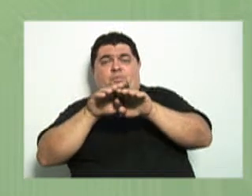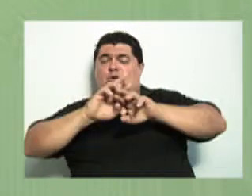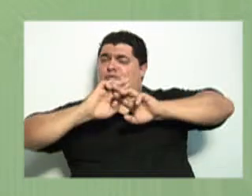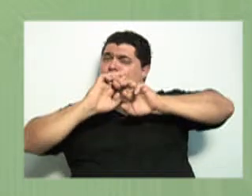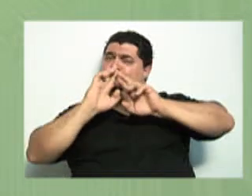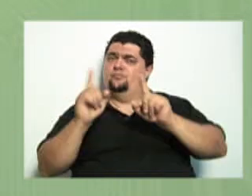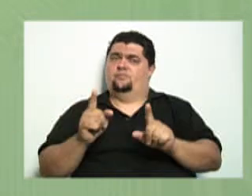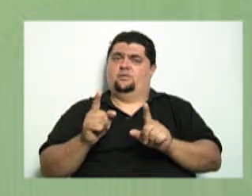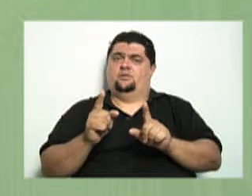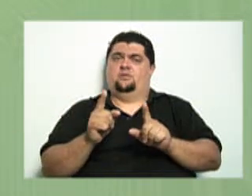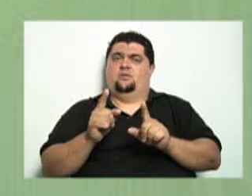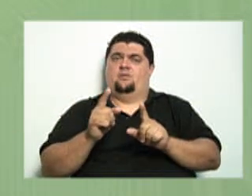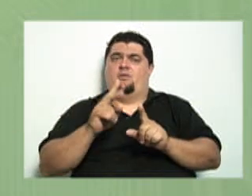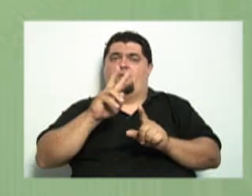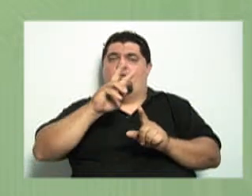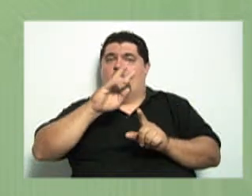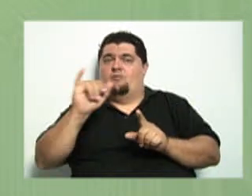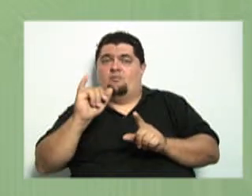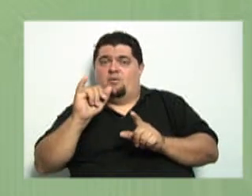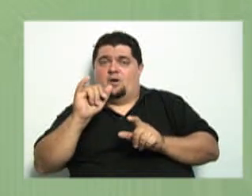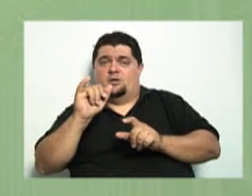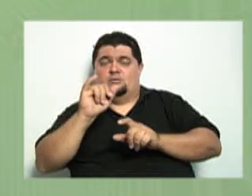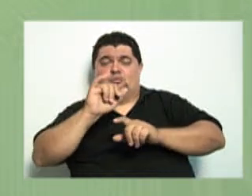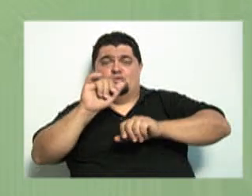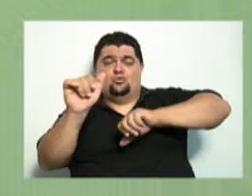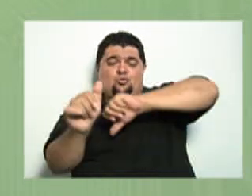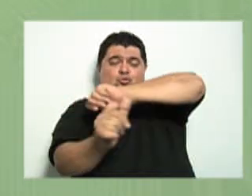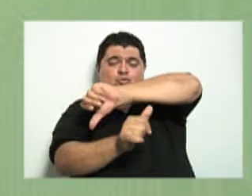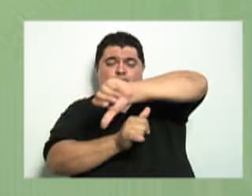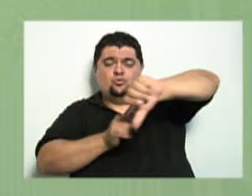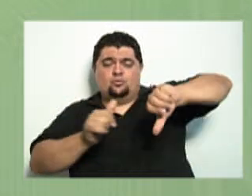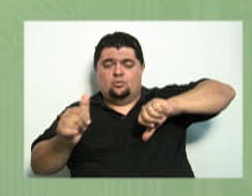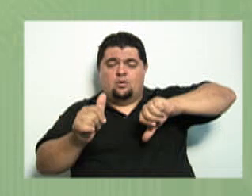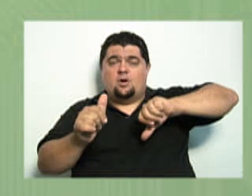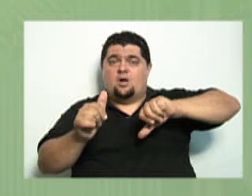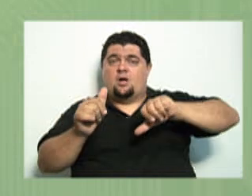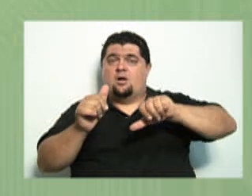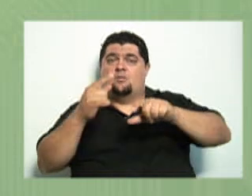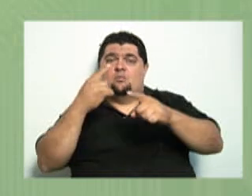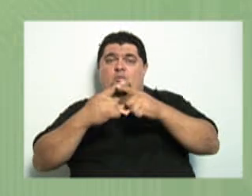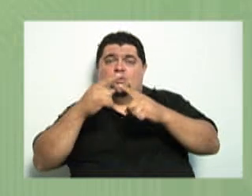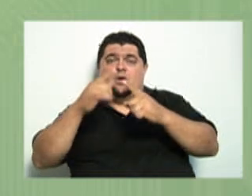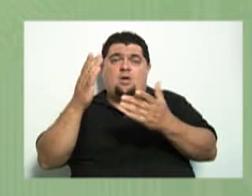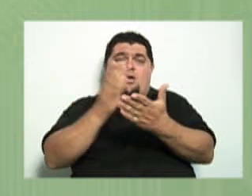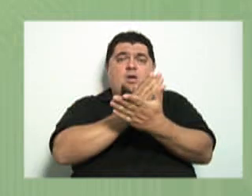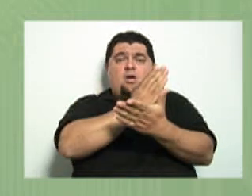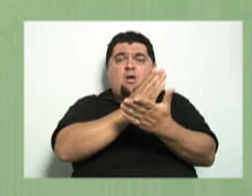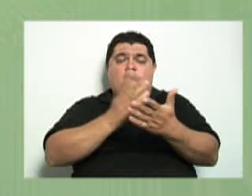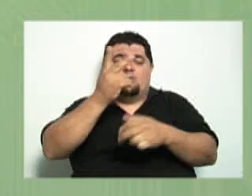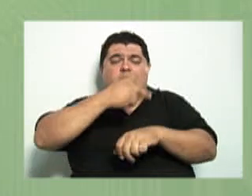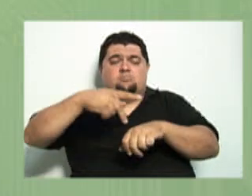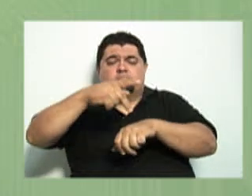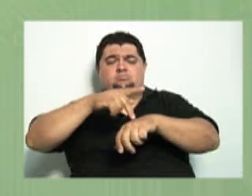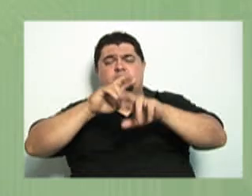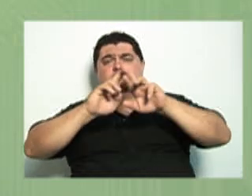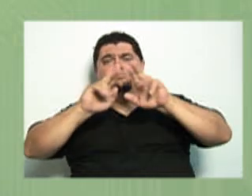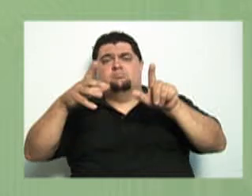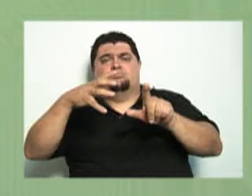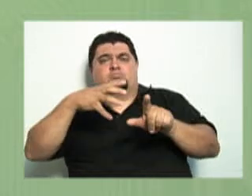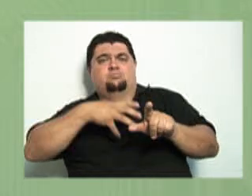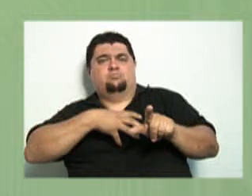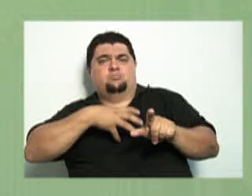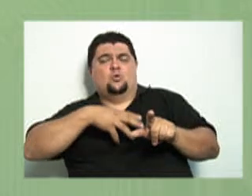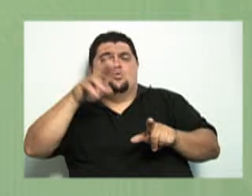contrário, variarão substancialmente dependendo da capacidade das nações de utilizarem